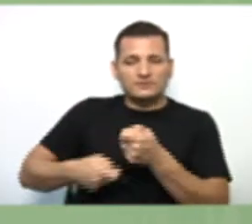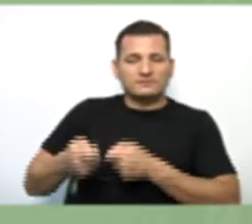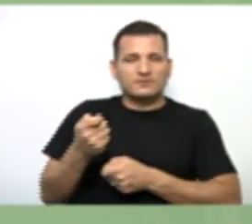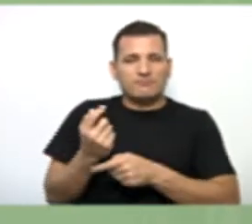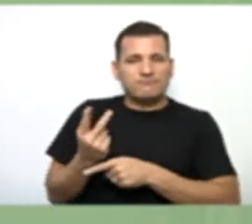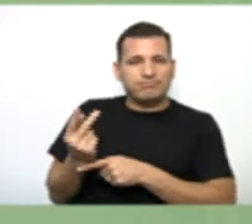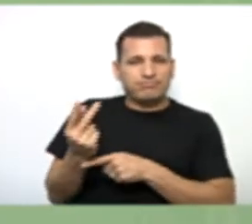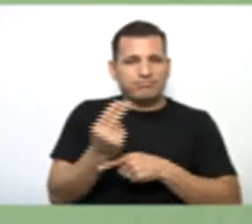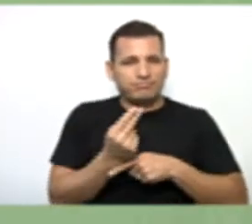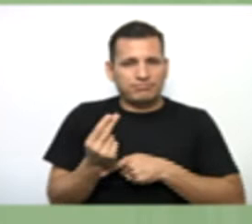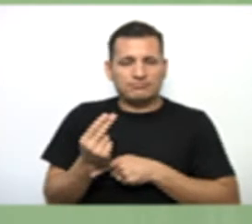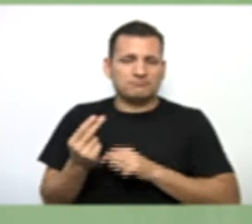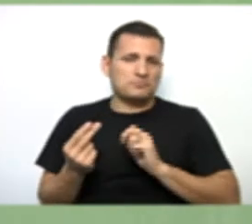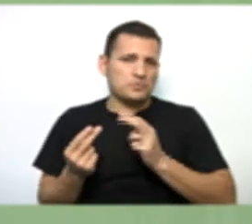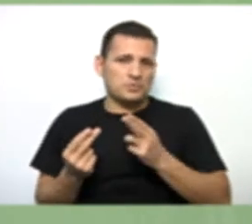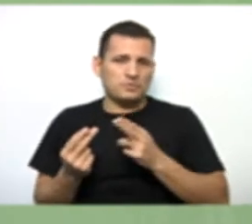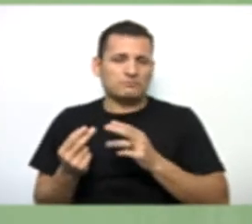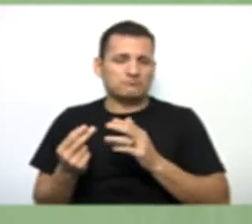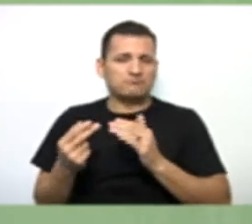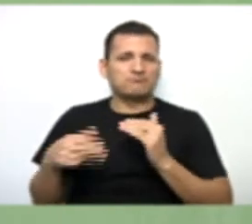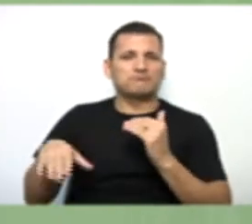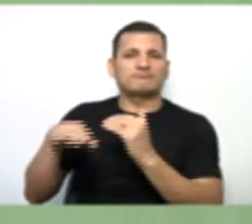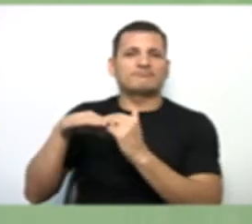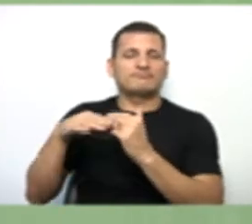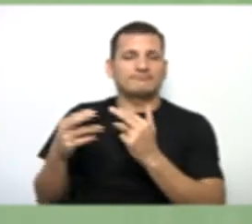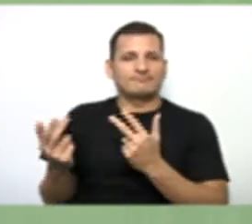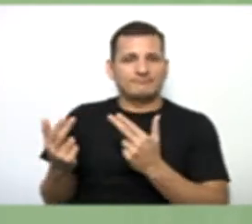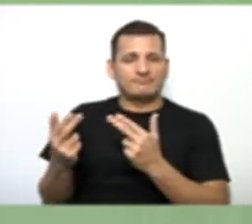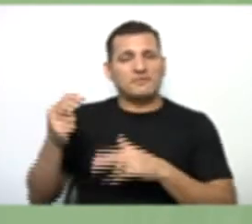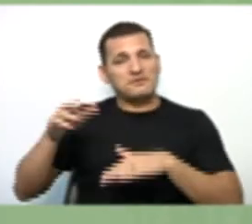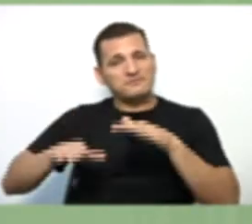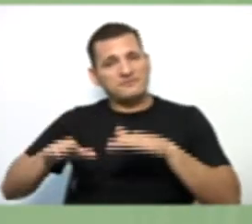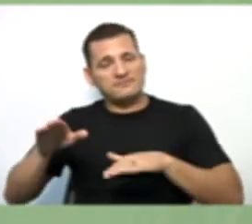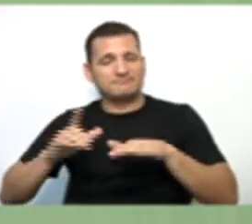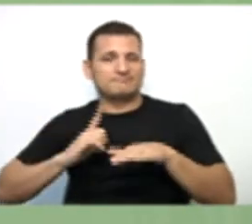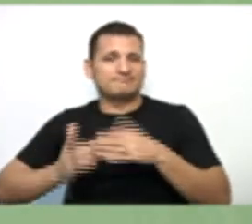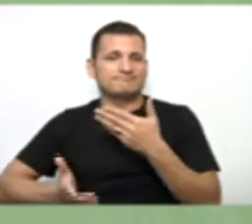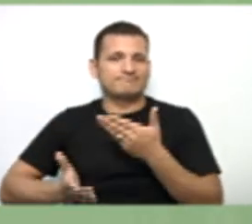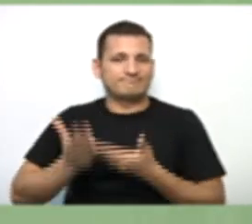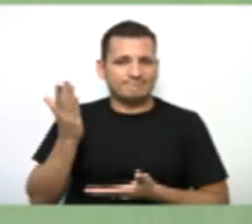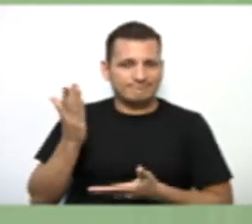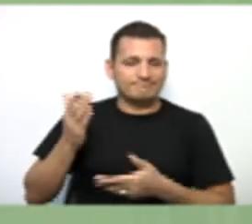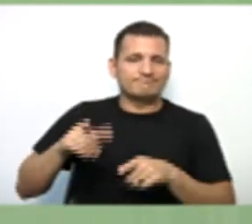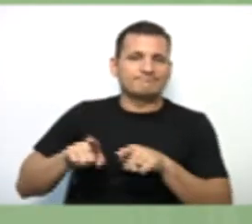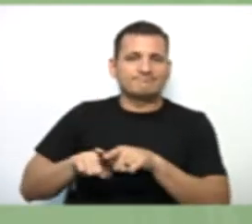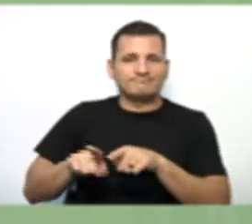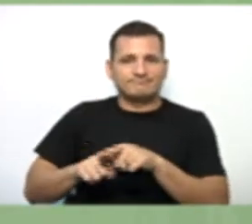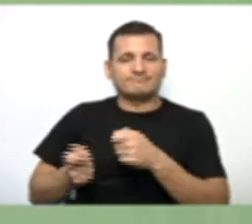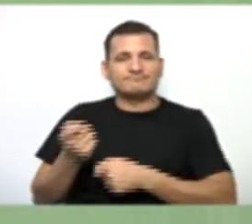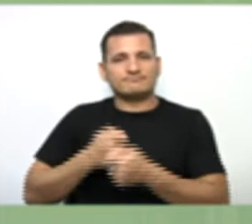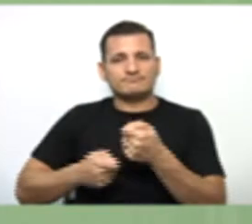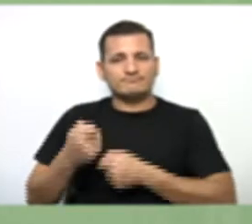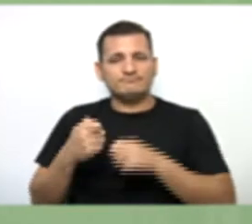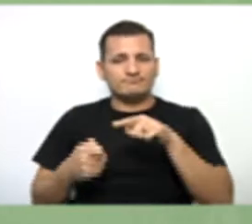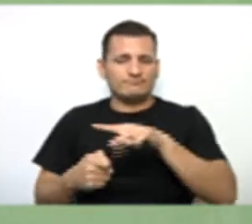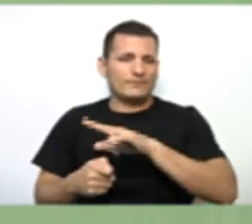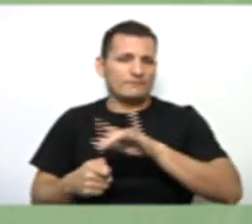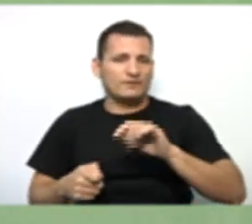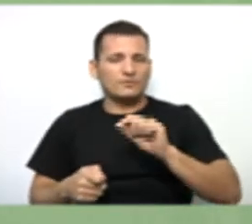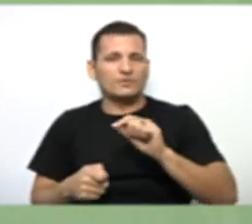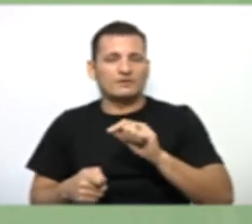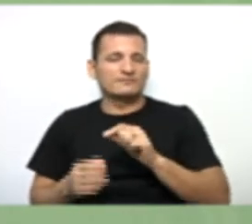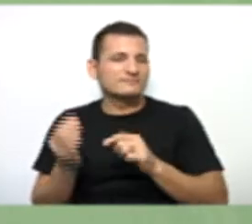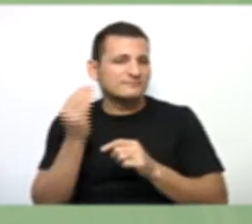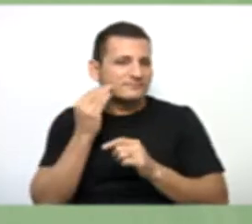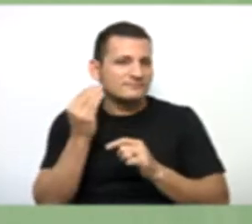Ou ganhando melhor, ou até mesmo empatando. Às vezes nós saímos perdendo a negociação. E isso vai testar também a nossa